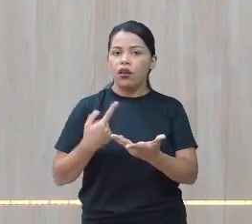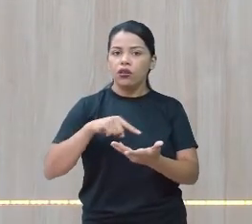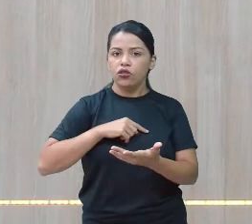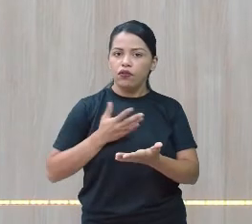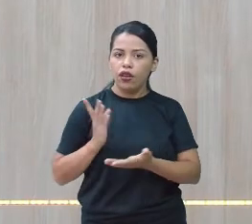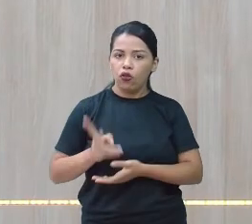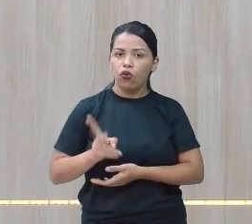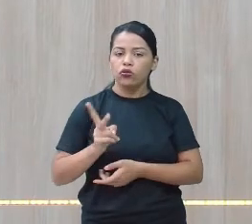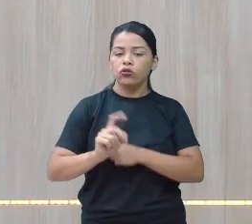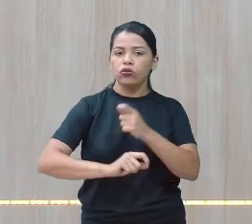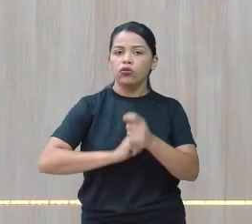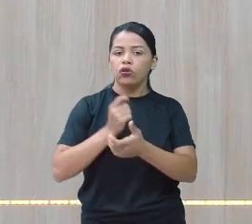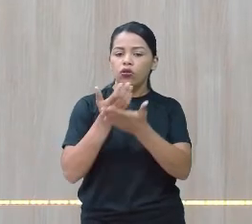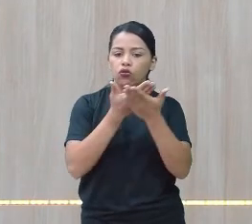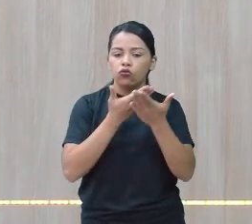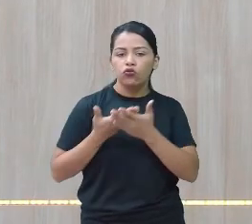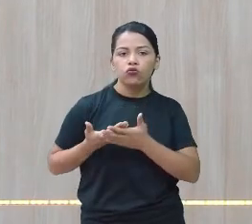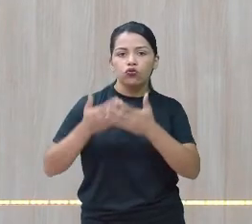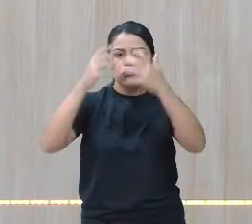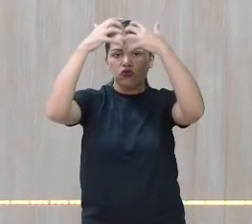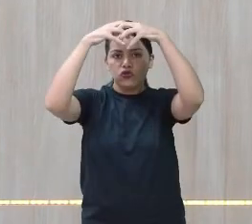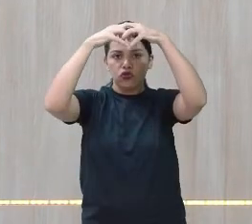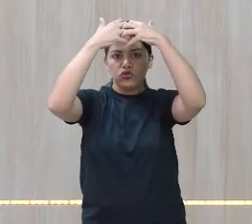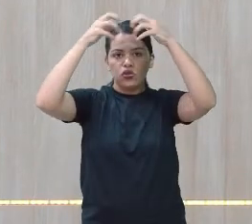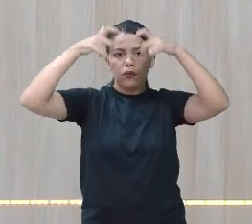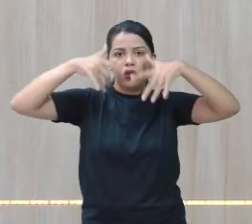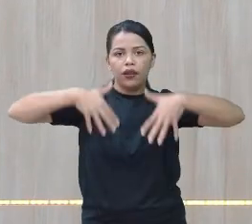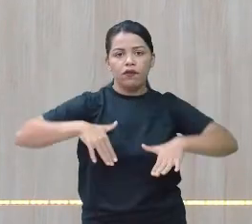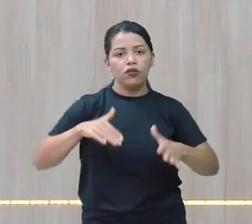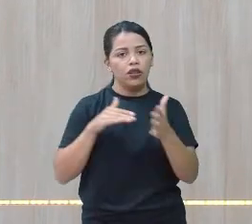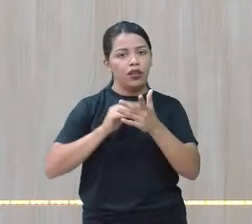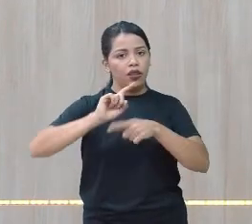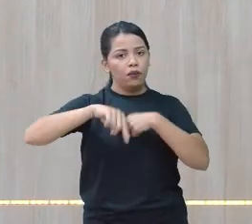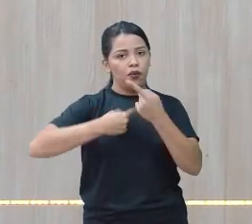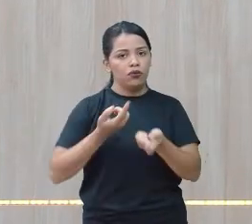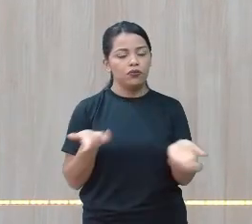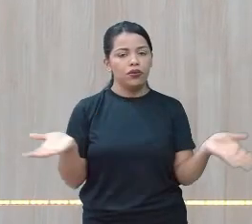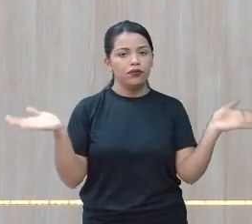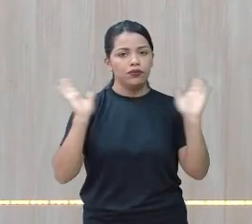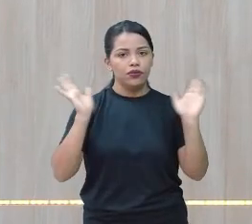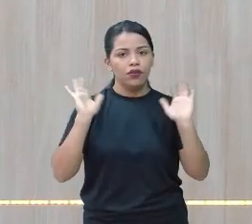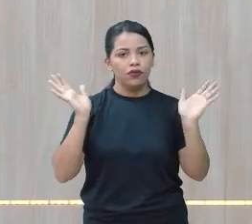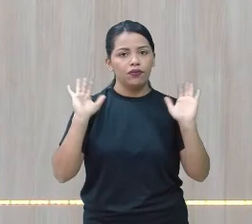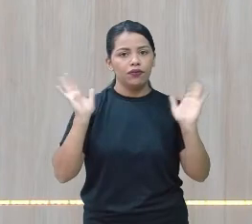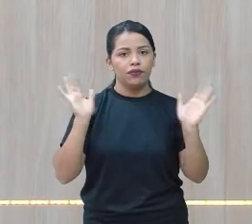continuar ainda com o estudo do sistema nervoso. Até lá, pessoal. Tchauzinho.